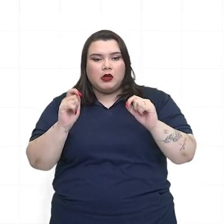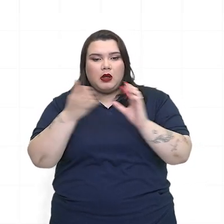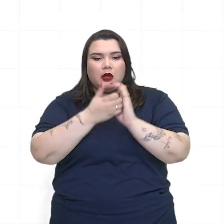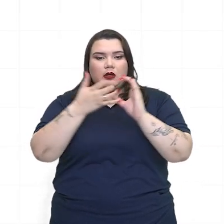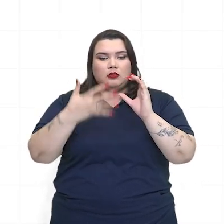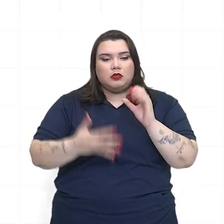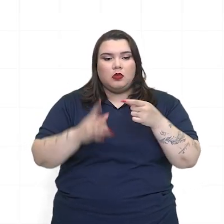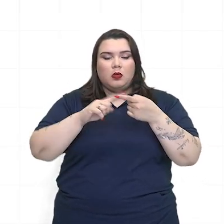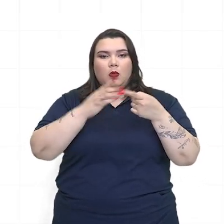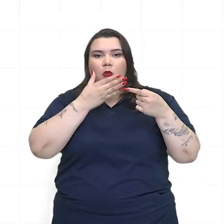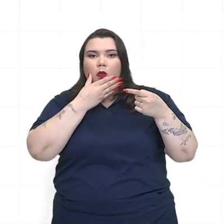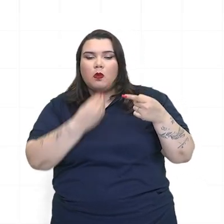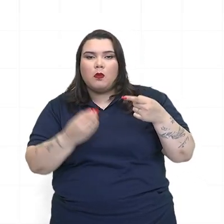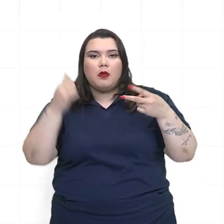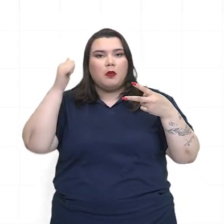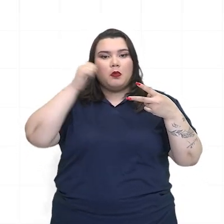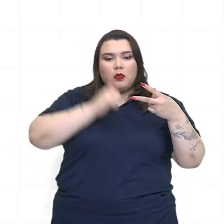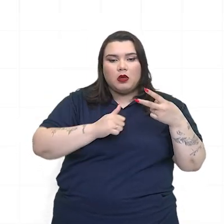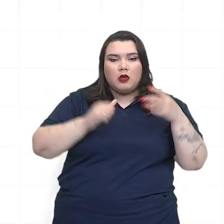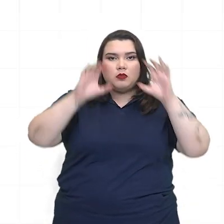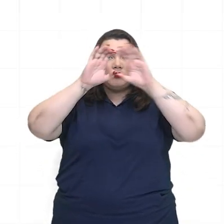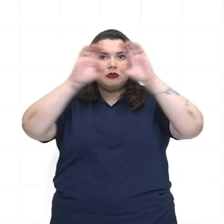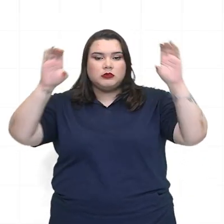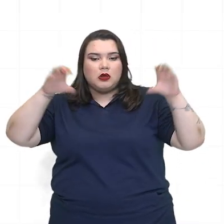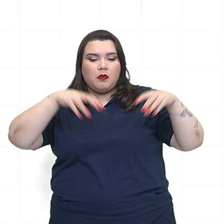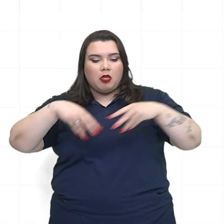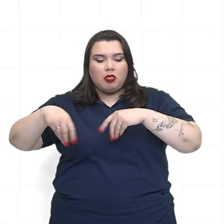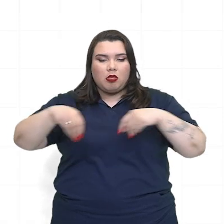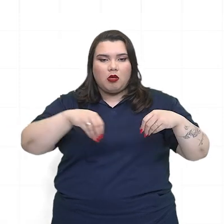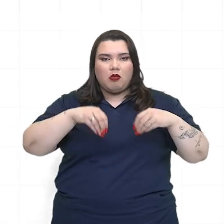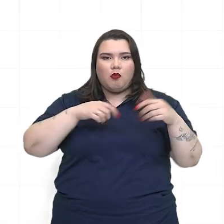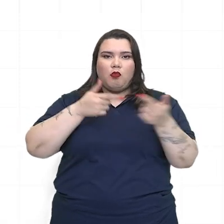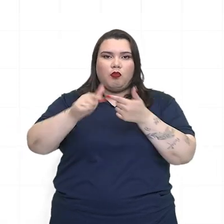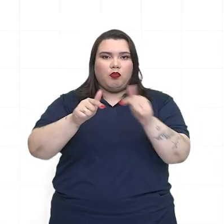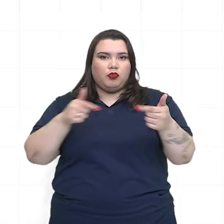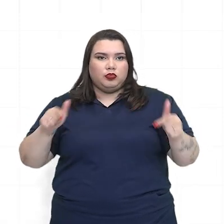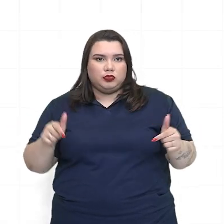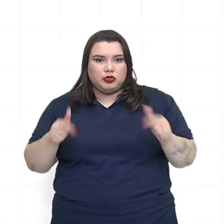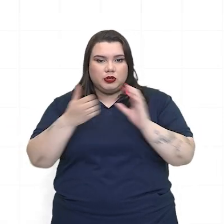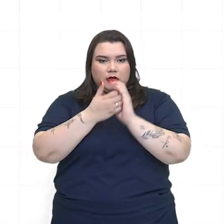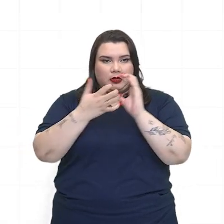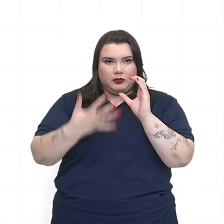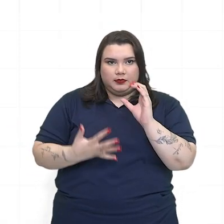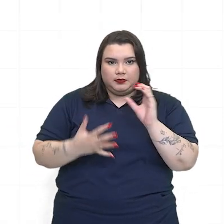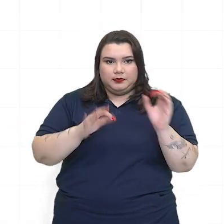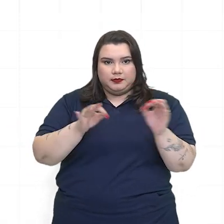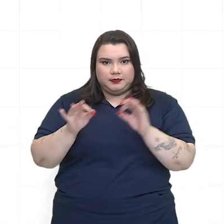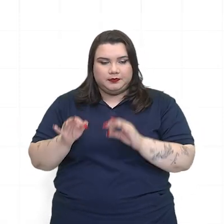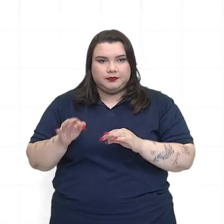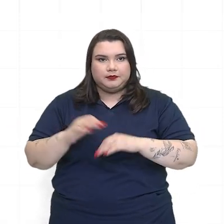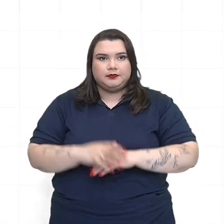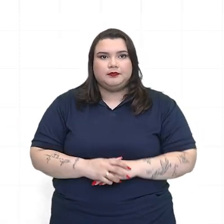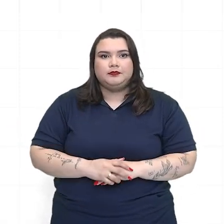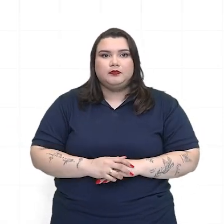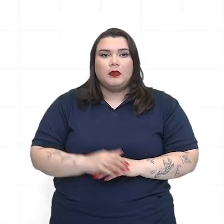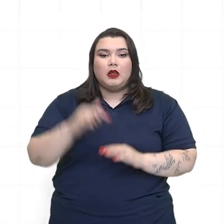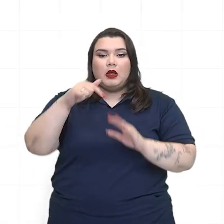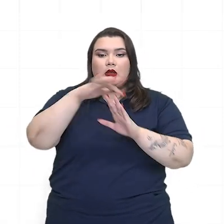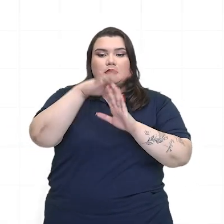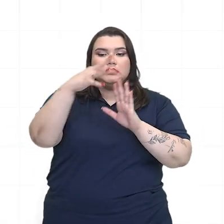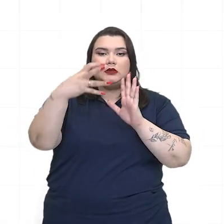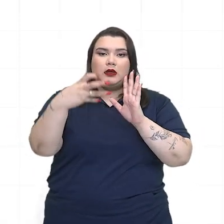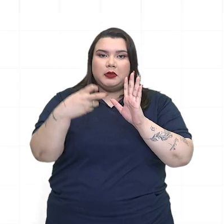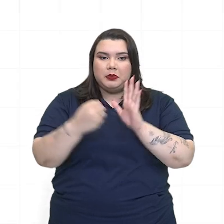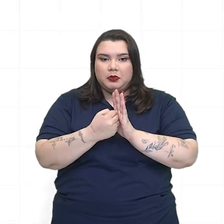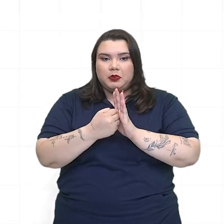o feminino e o masculino, o céu e a terra, entre outros. Né? Esse